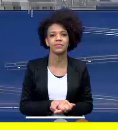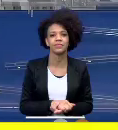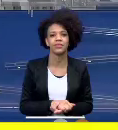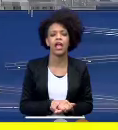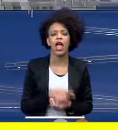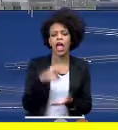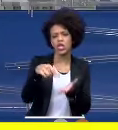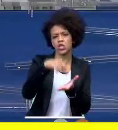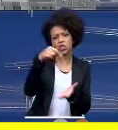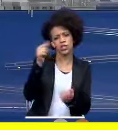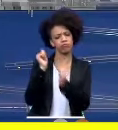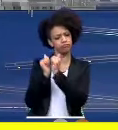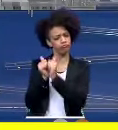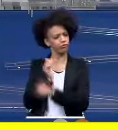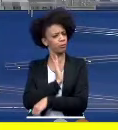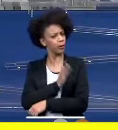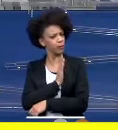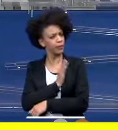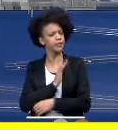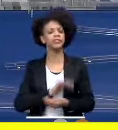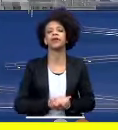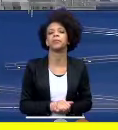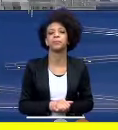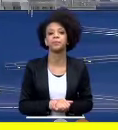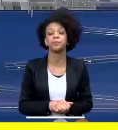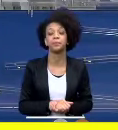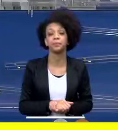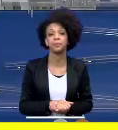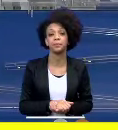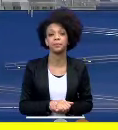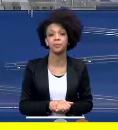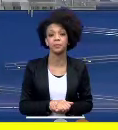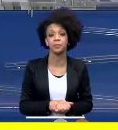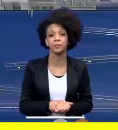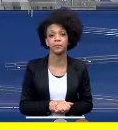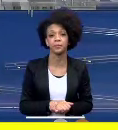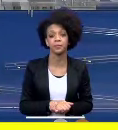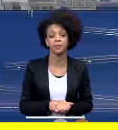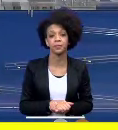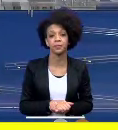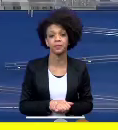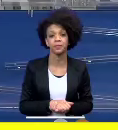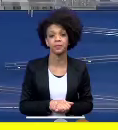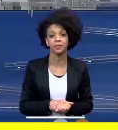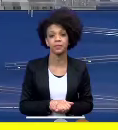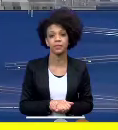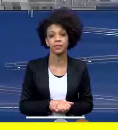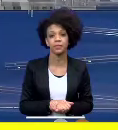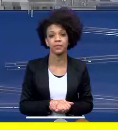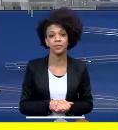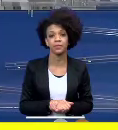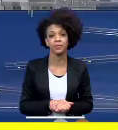Esse é o sorteio da Time Mania, concurso 1510.